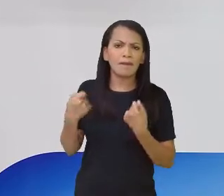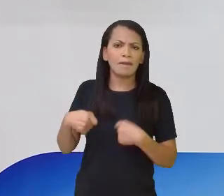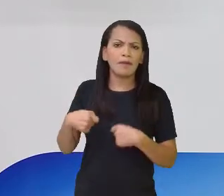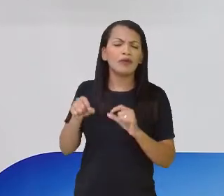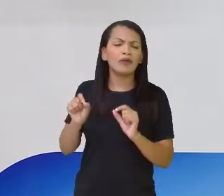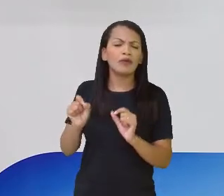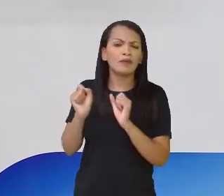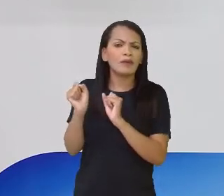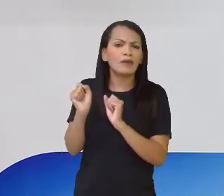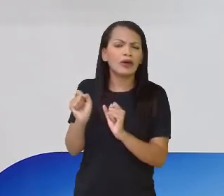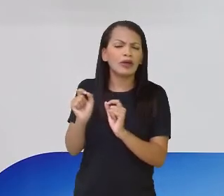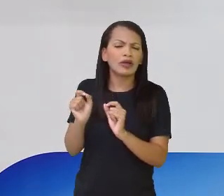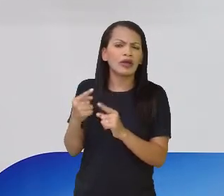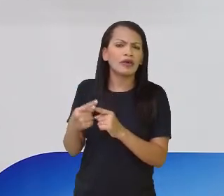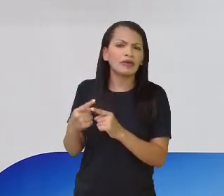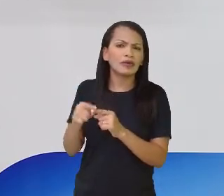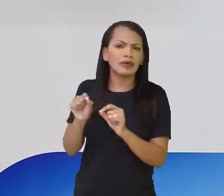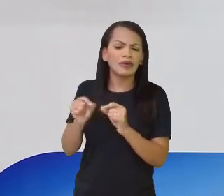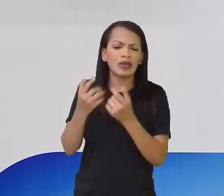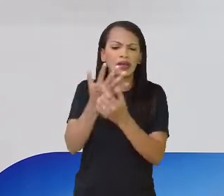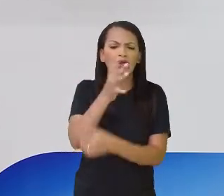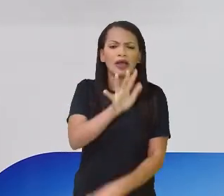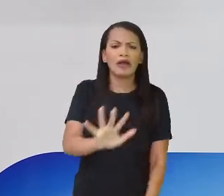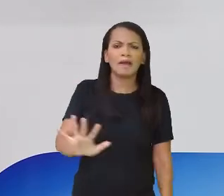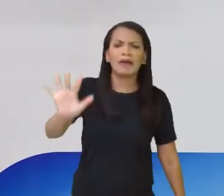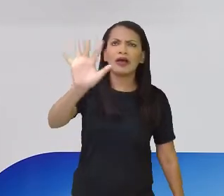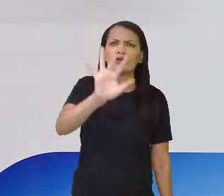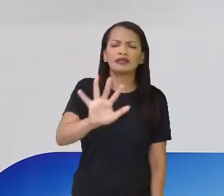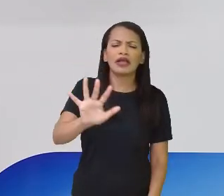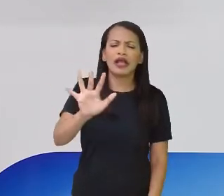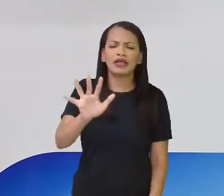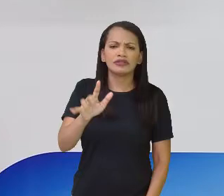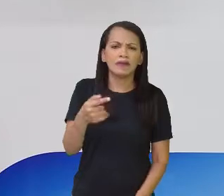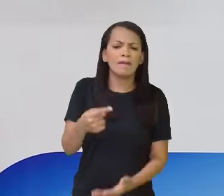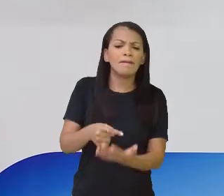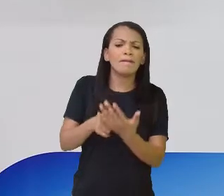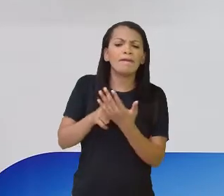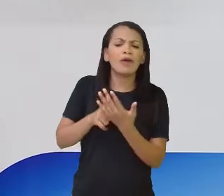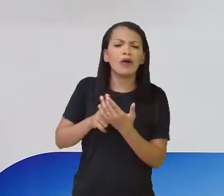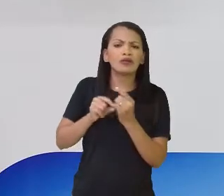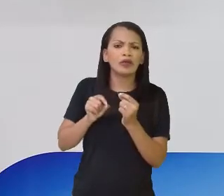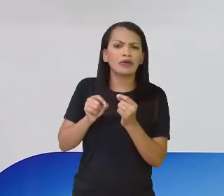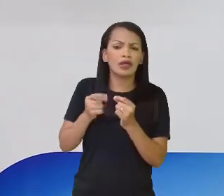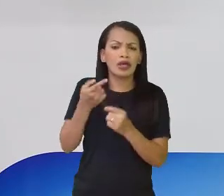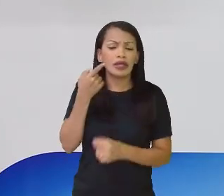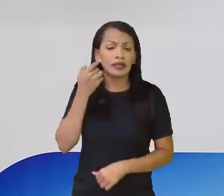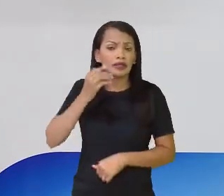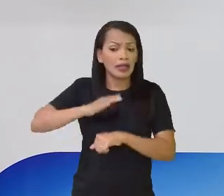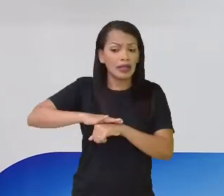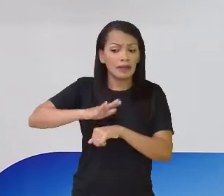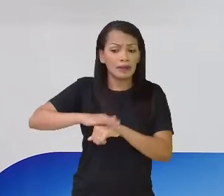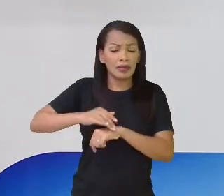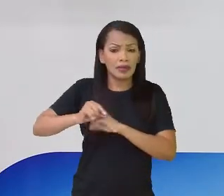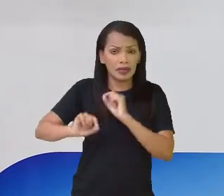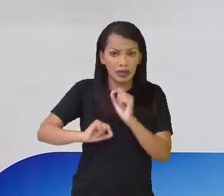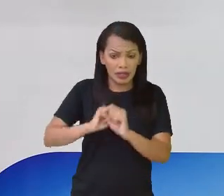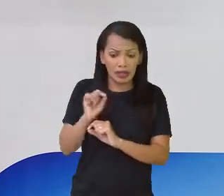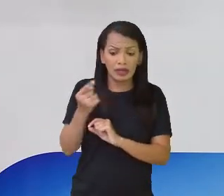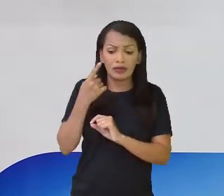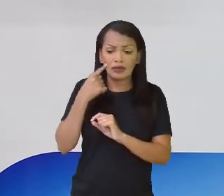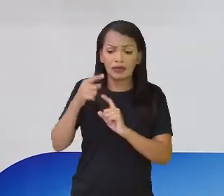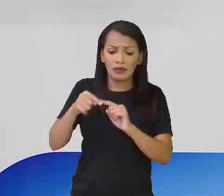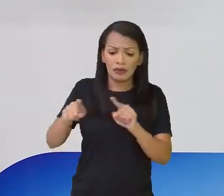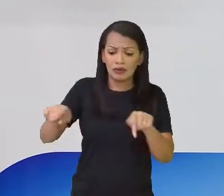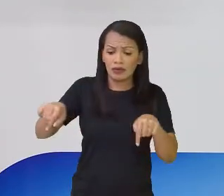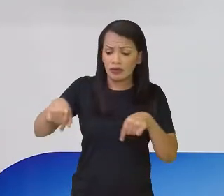ela vai transmitir muita coisa para a gente. E dependendo do espaço onde você esteja, você vai sentir coisas diferentes,